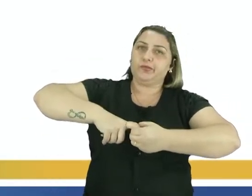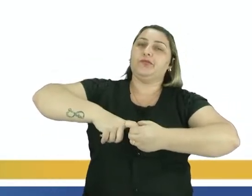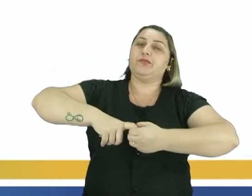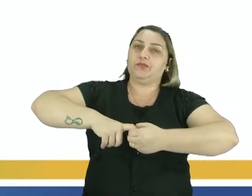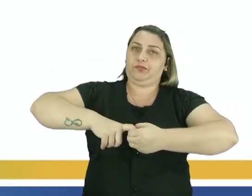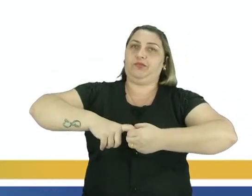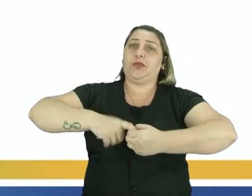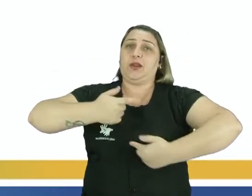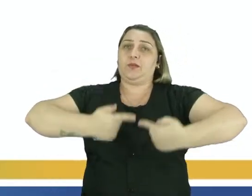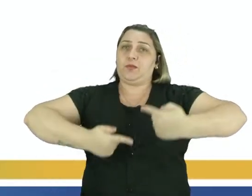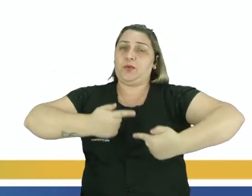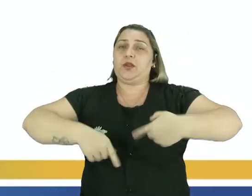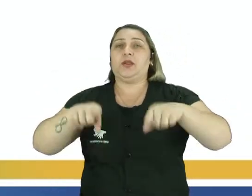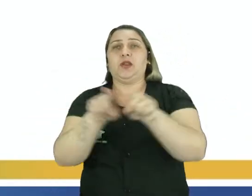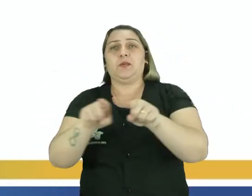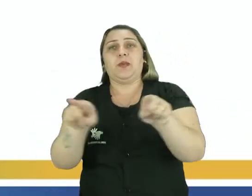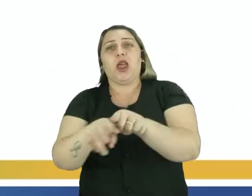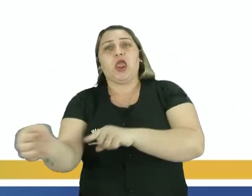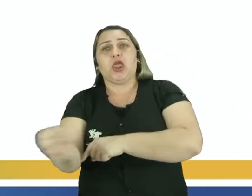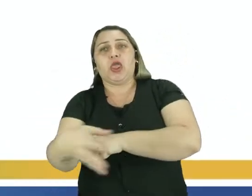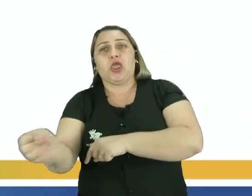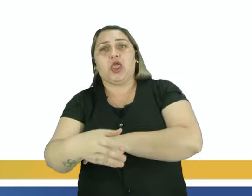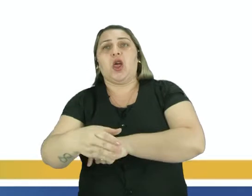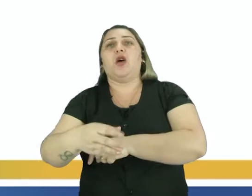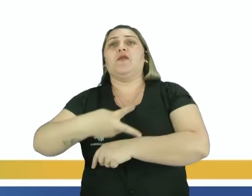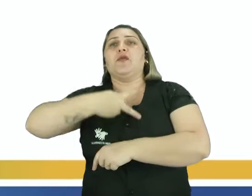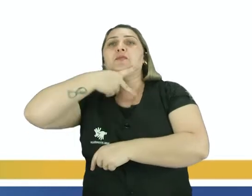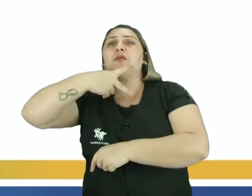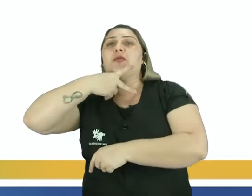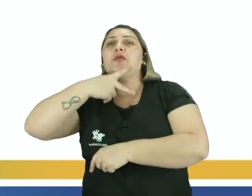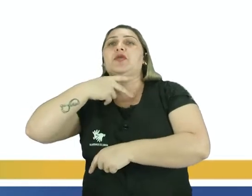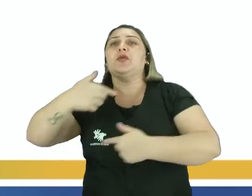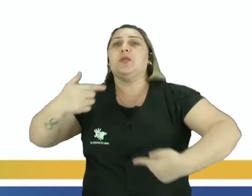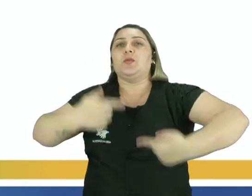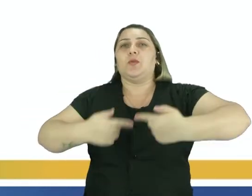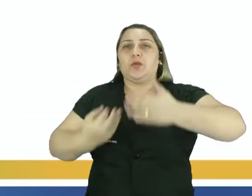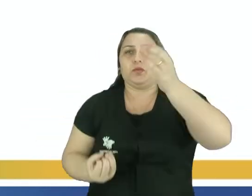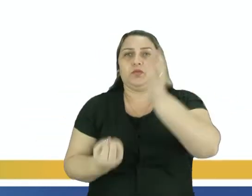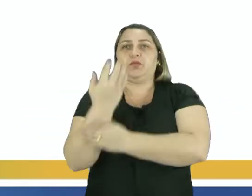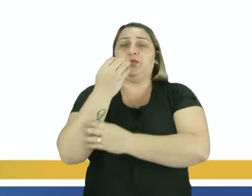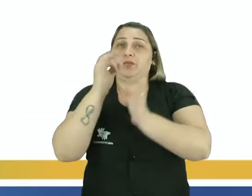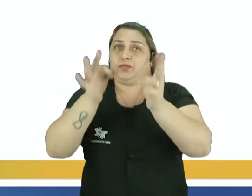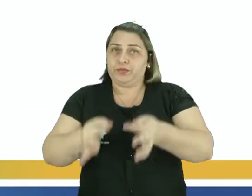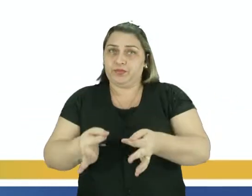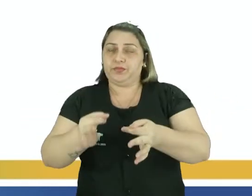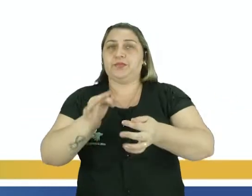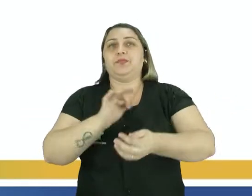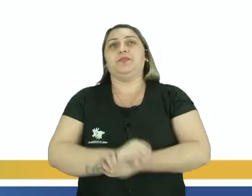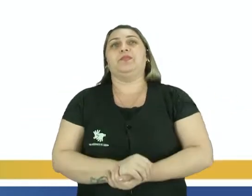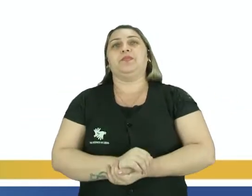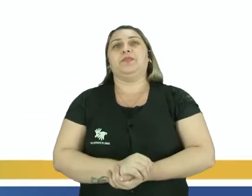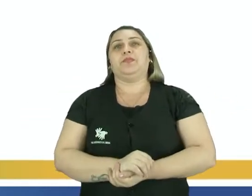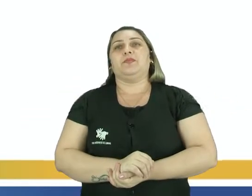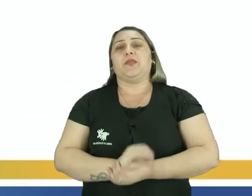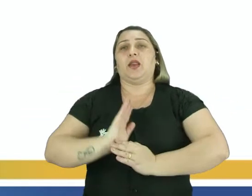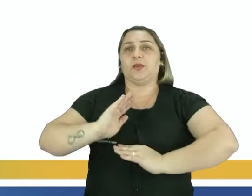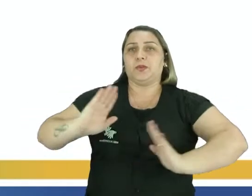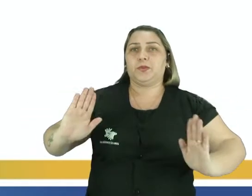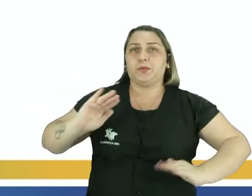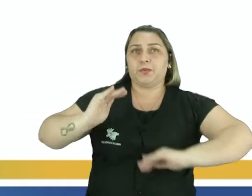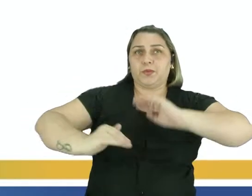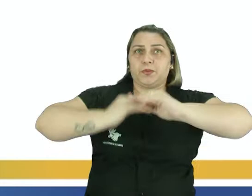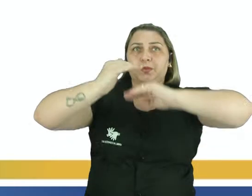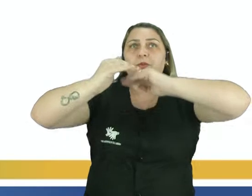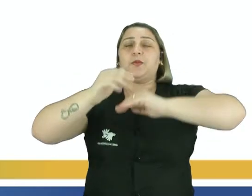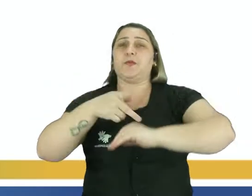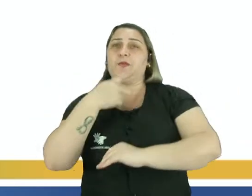atuar no cenário político, como também novos partidos políticos poderão ser criados, certo? E aí, esse processo, como eu